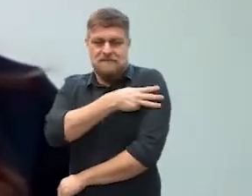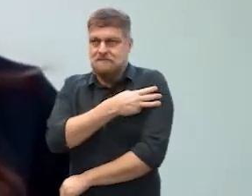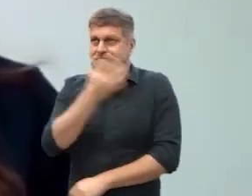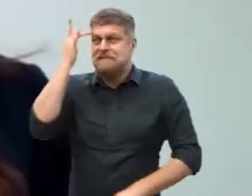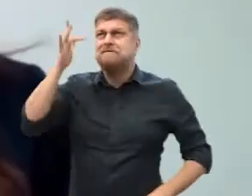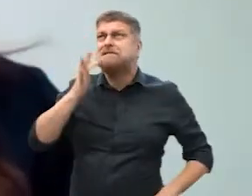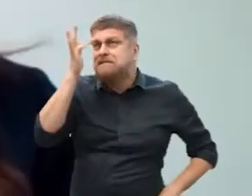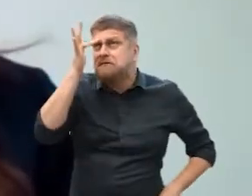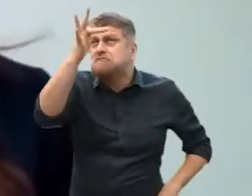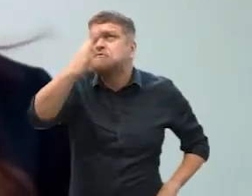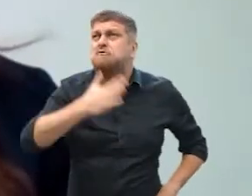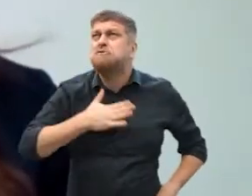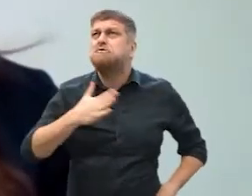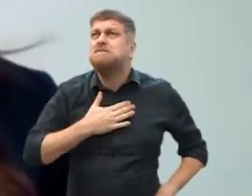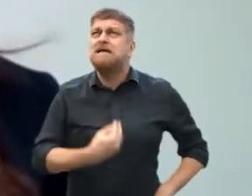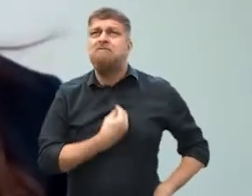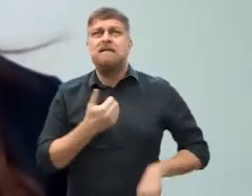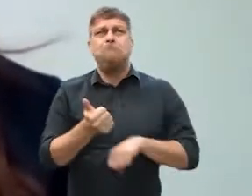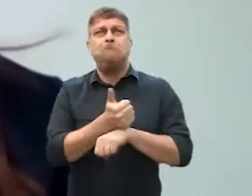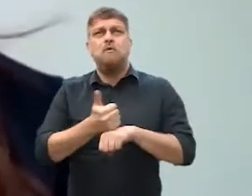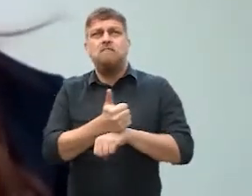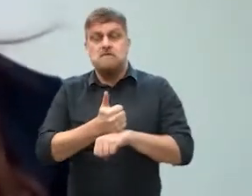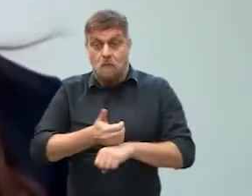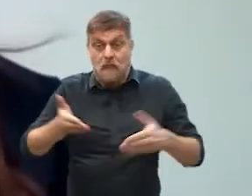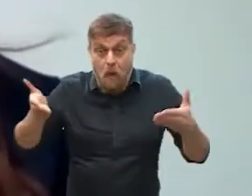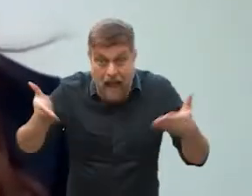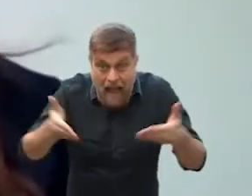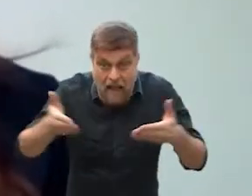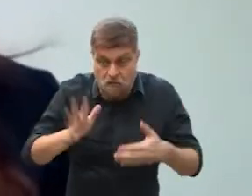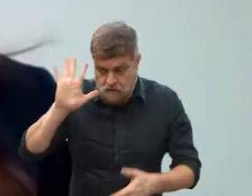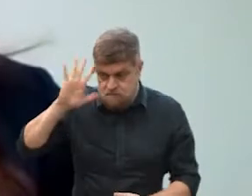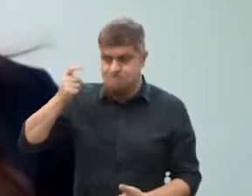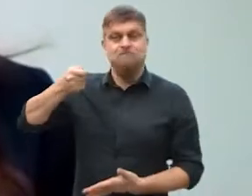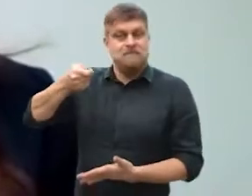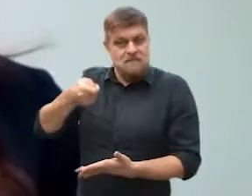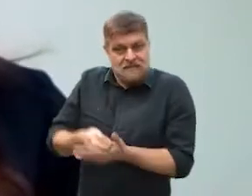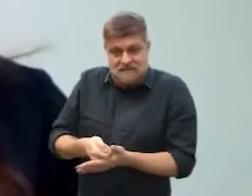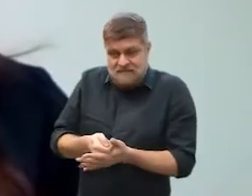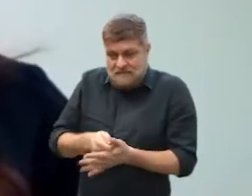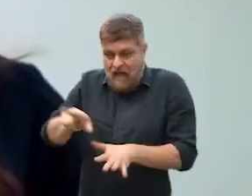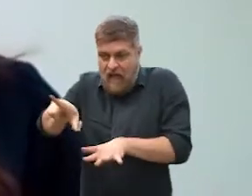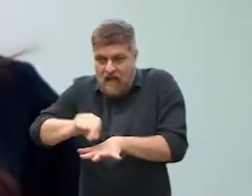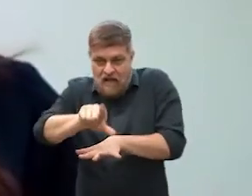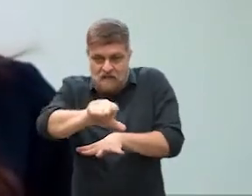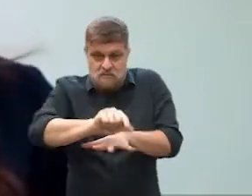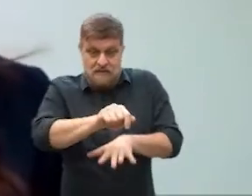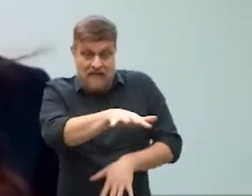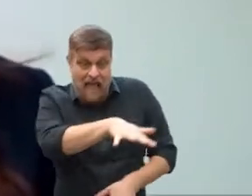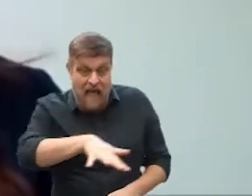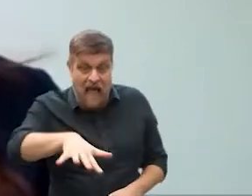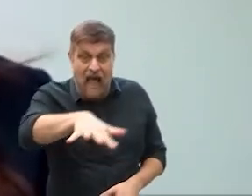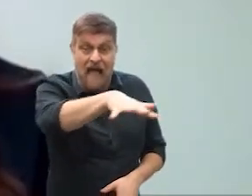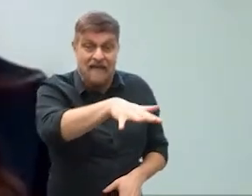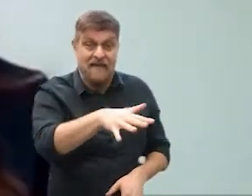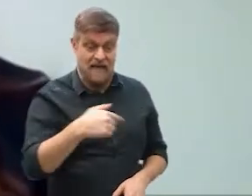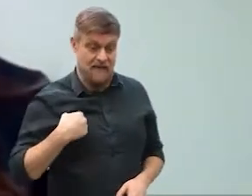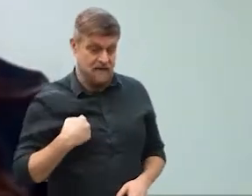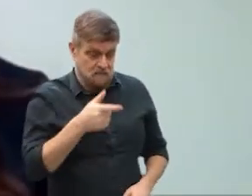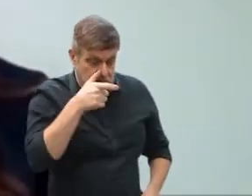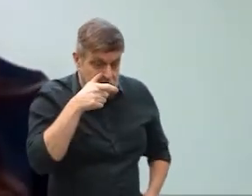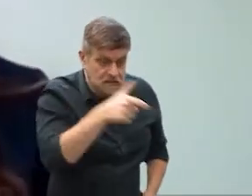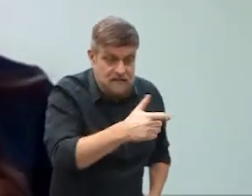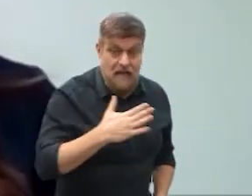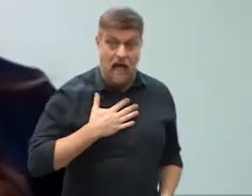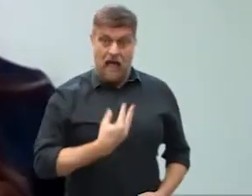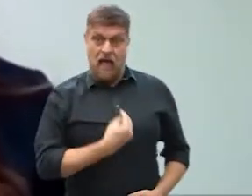o que fazer, então agora ao longo do ensino médio eu aprendo a tomar decisões, aprendo a definir os meus caminhos de acordo com o meu projeto